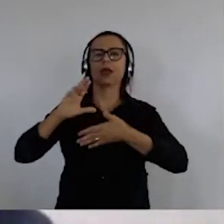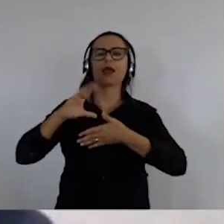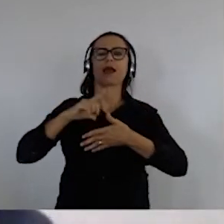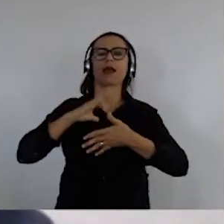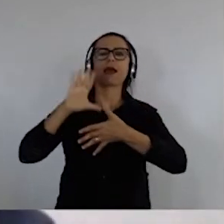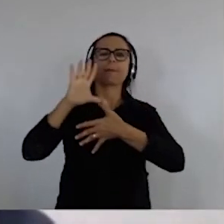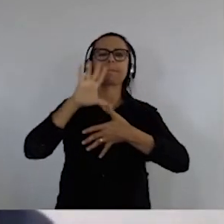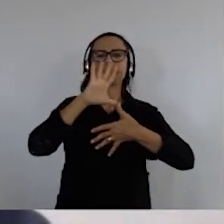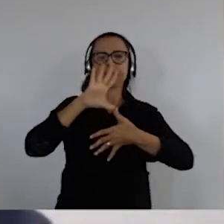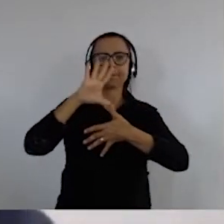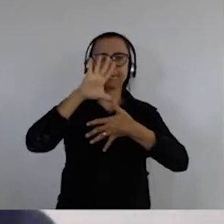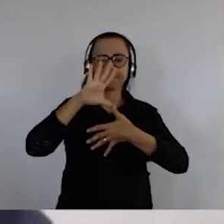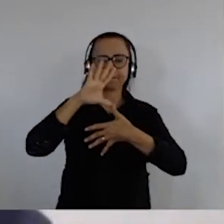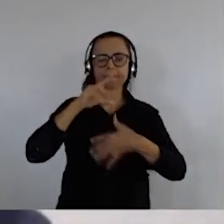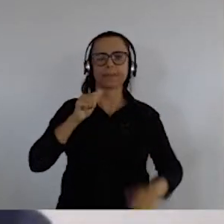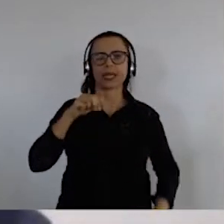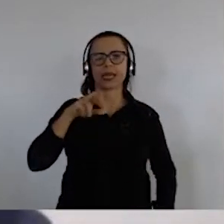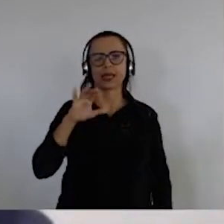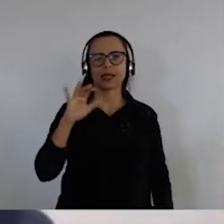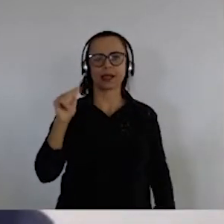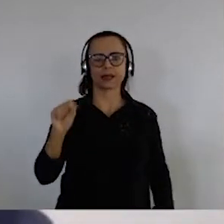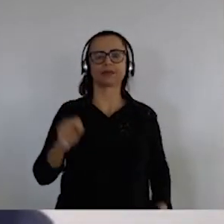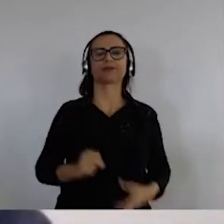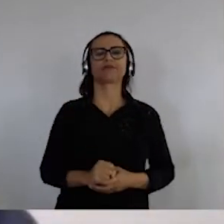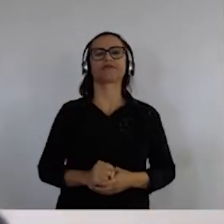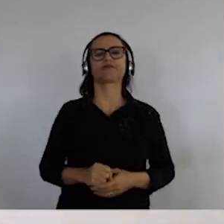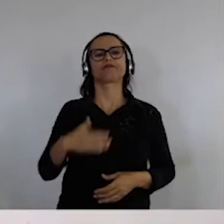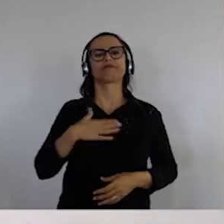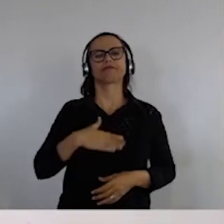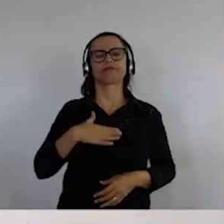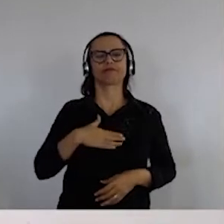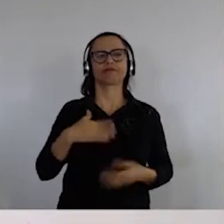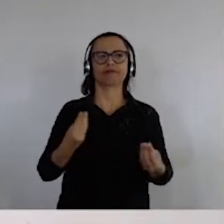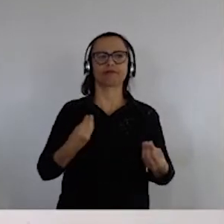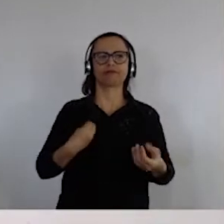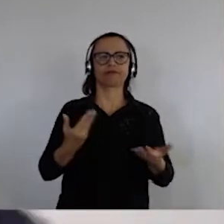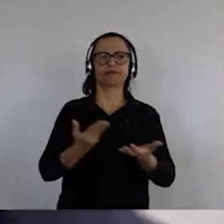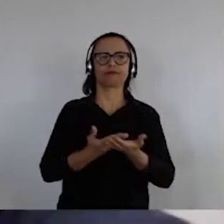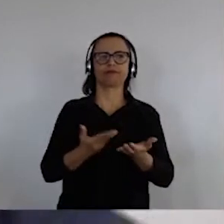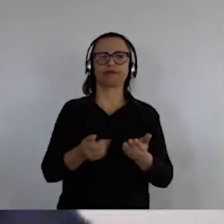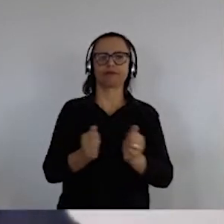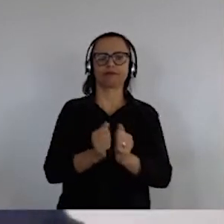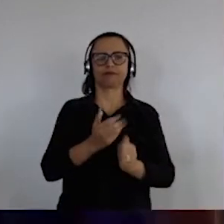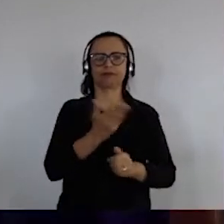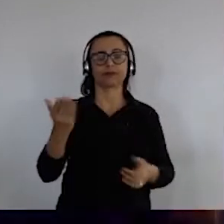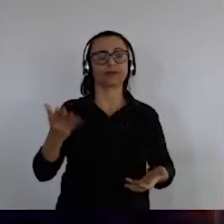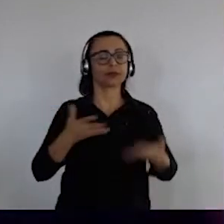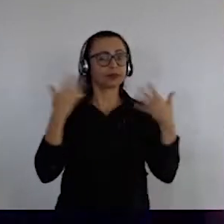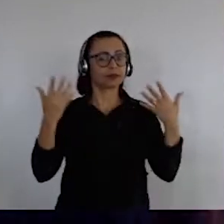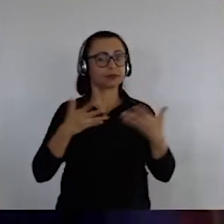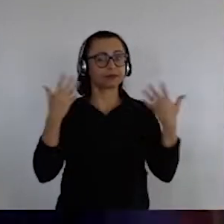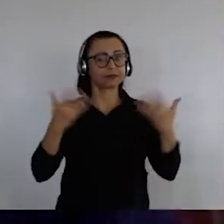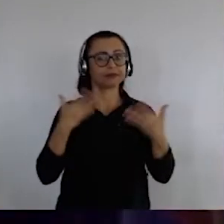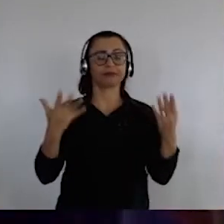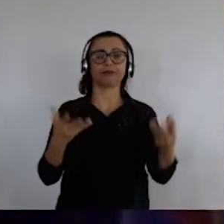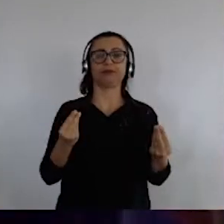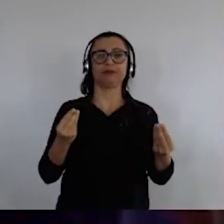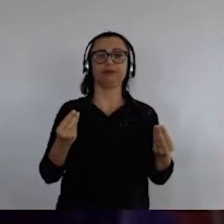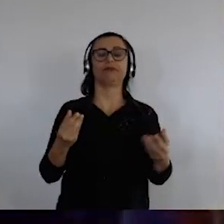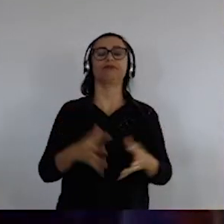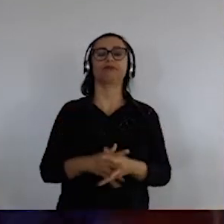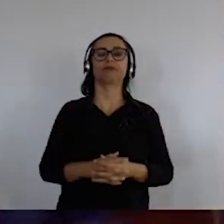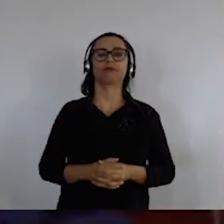é uma honra ladear este painel com Vossa Excelência. Alegria muito grande, meu